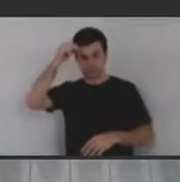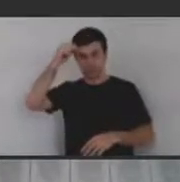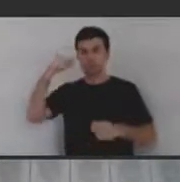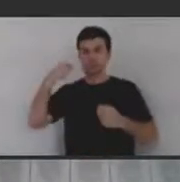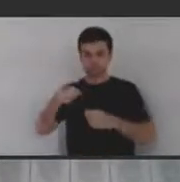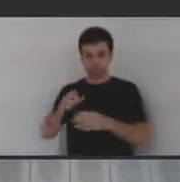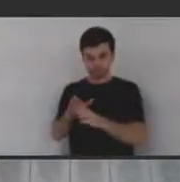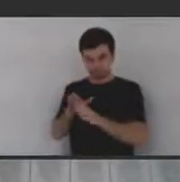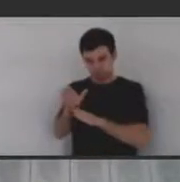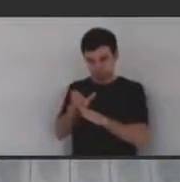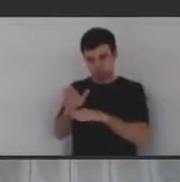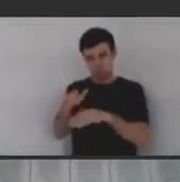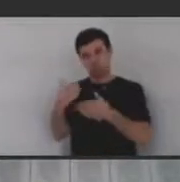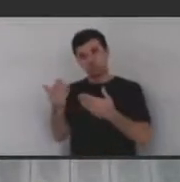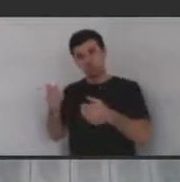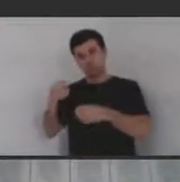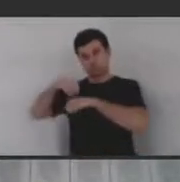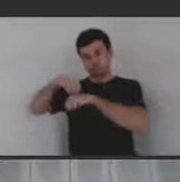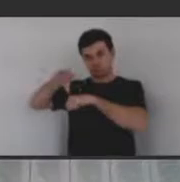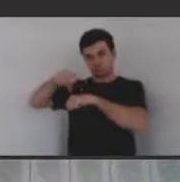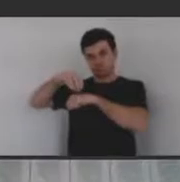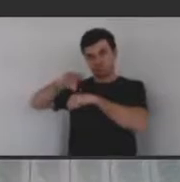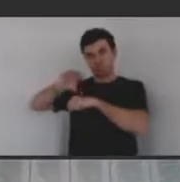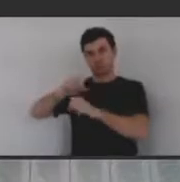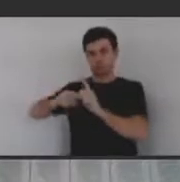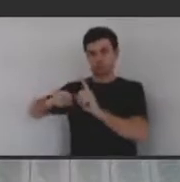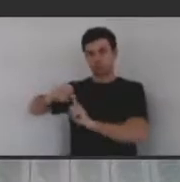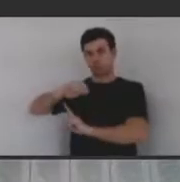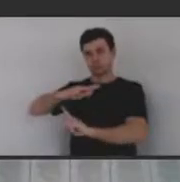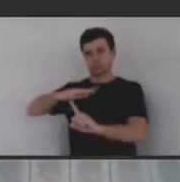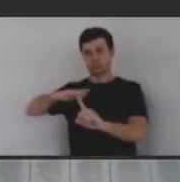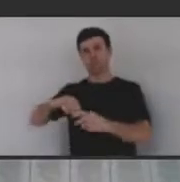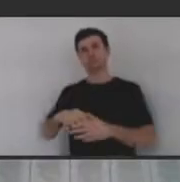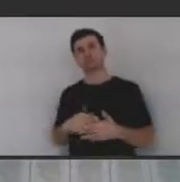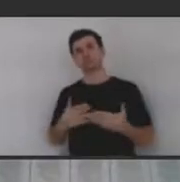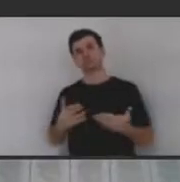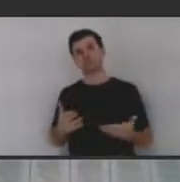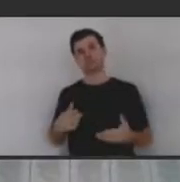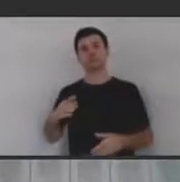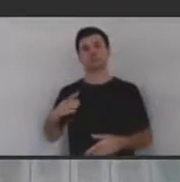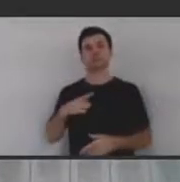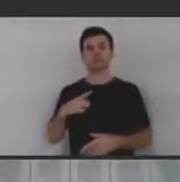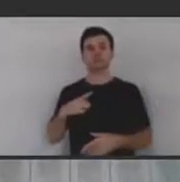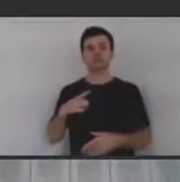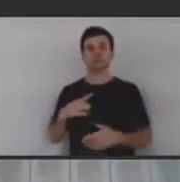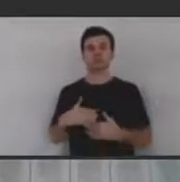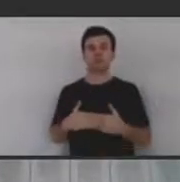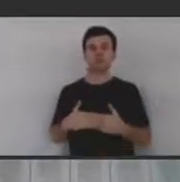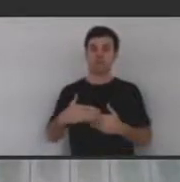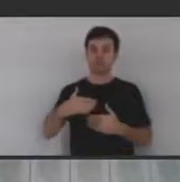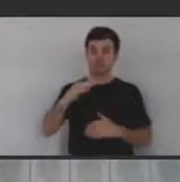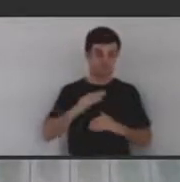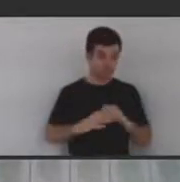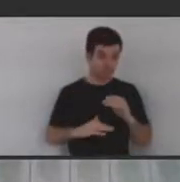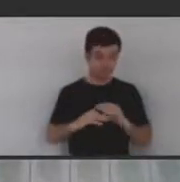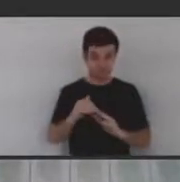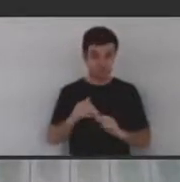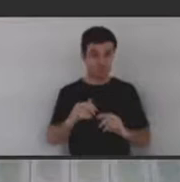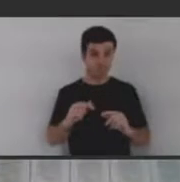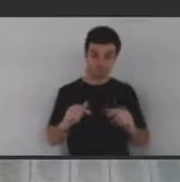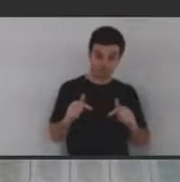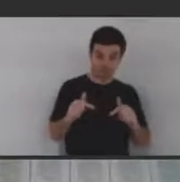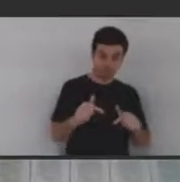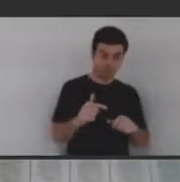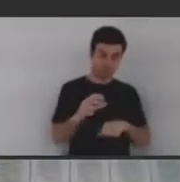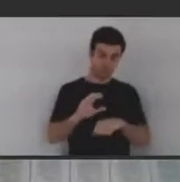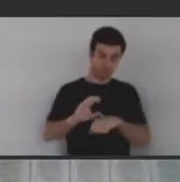ou orientação social. Parágrafo único. Considerando-se como ação institucional a decorrente